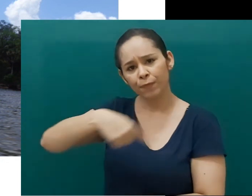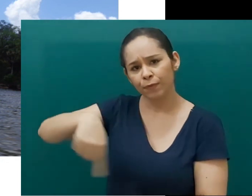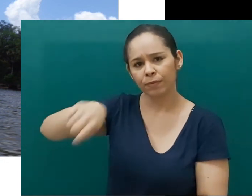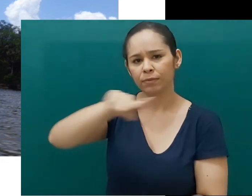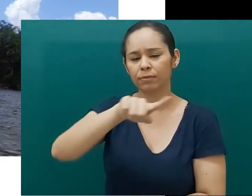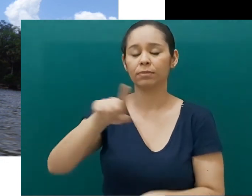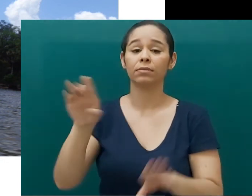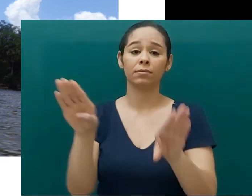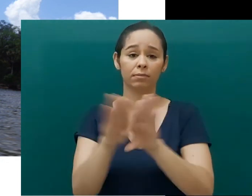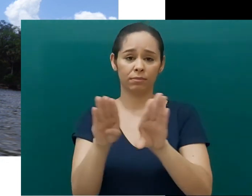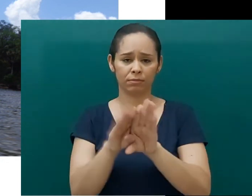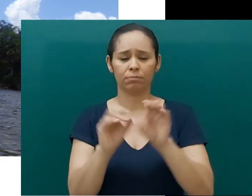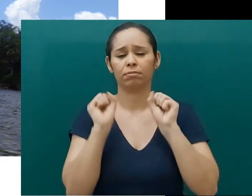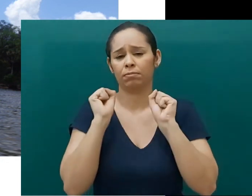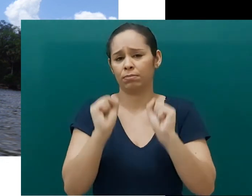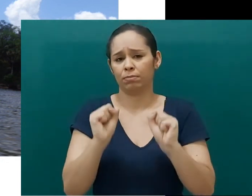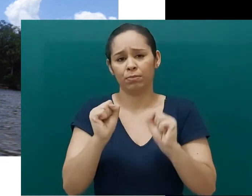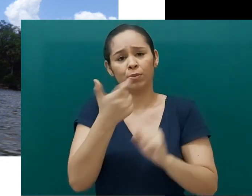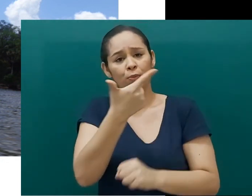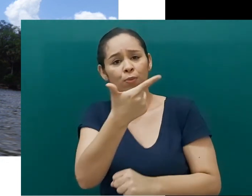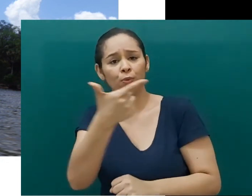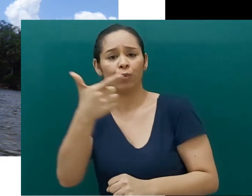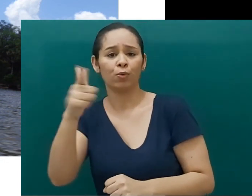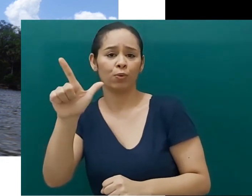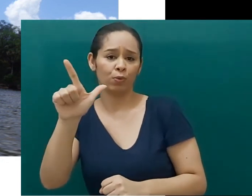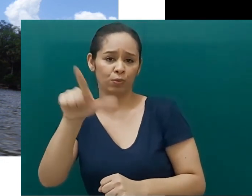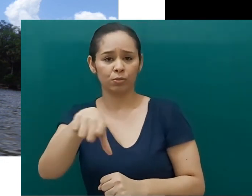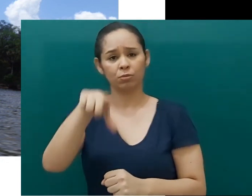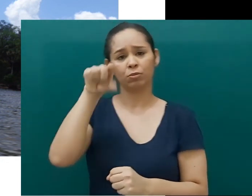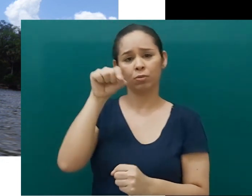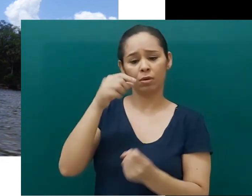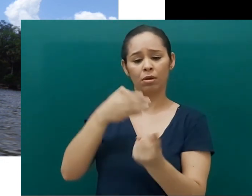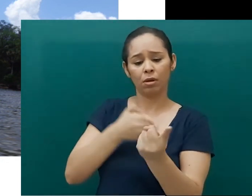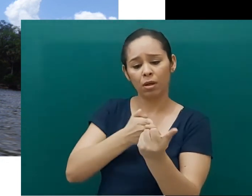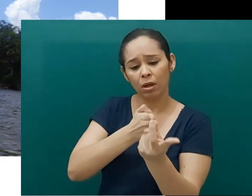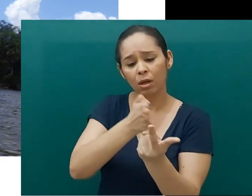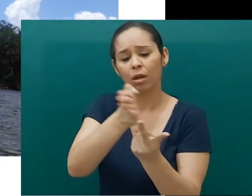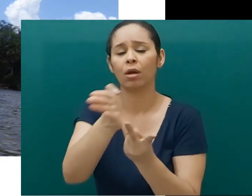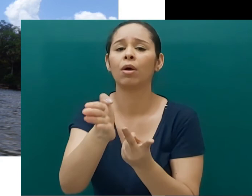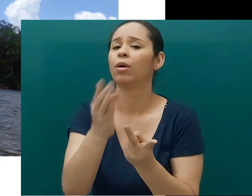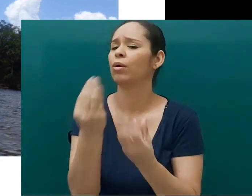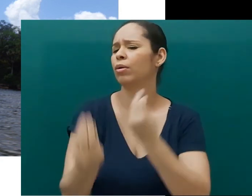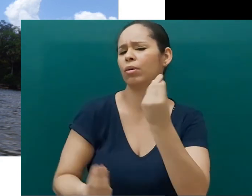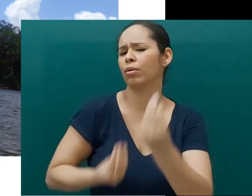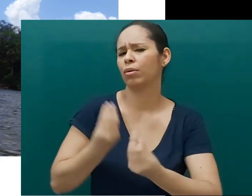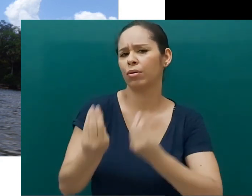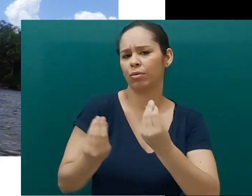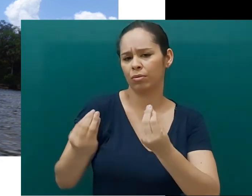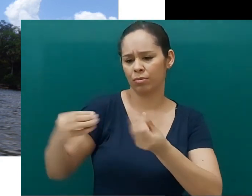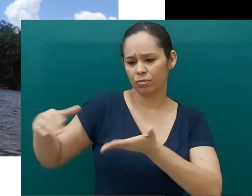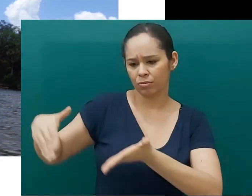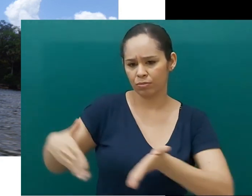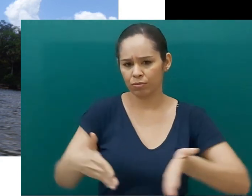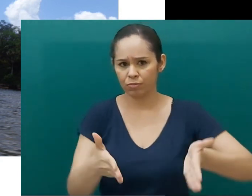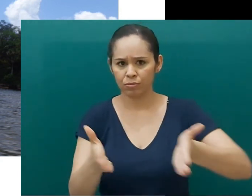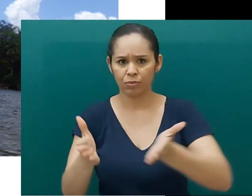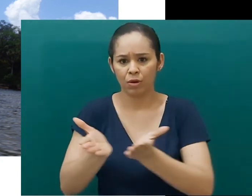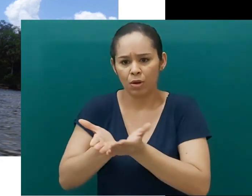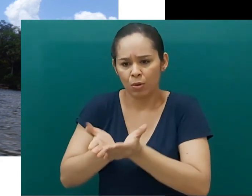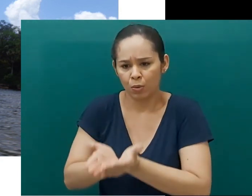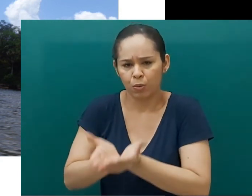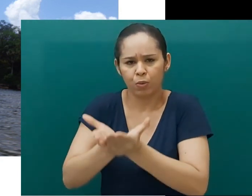você tem outra alternativa, que é atravessar através de uma